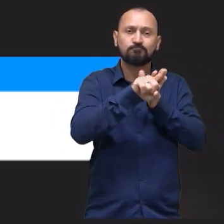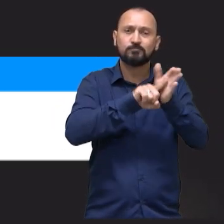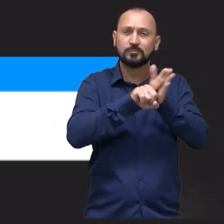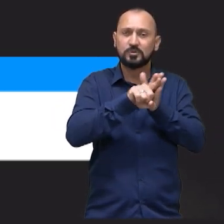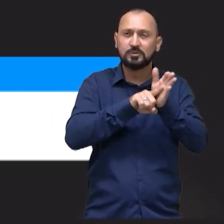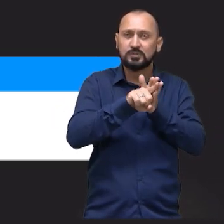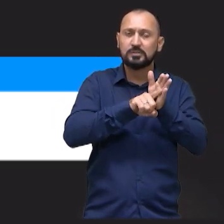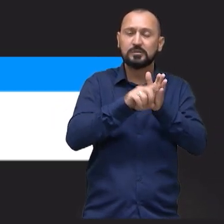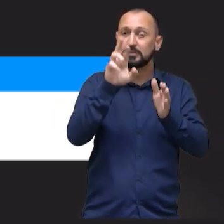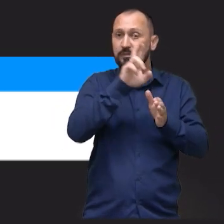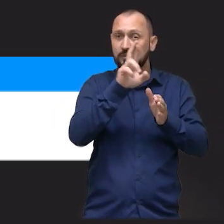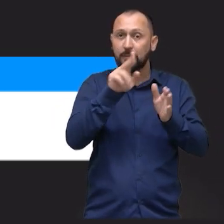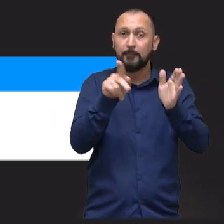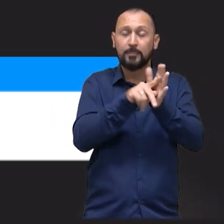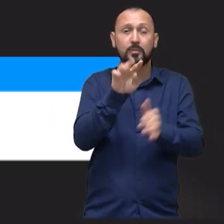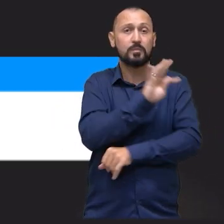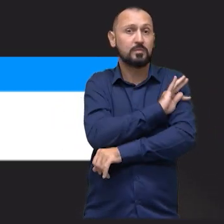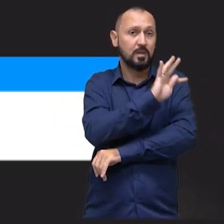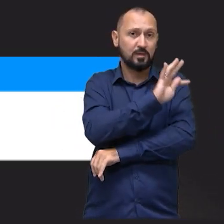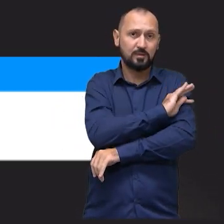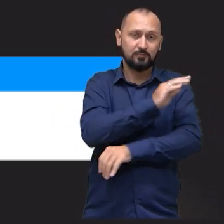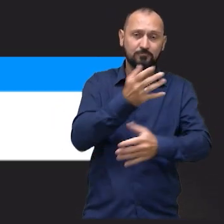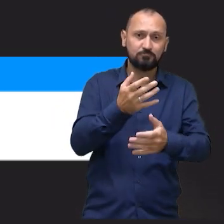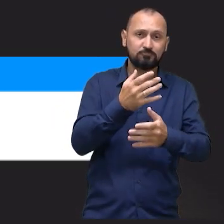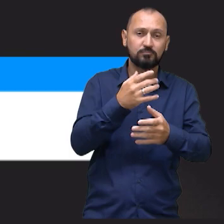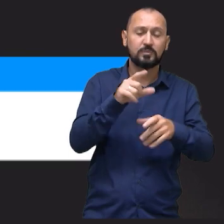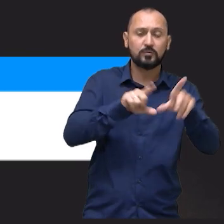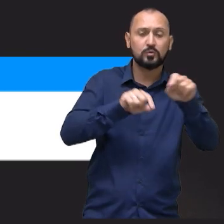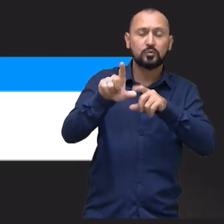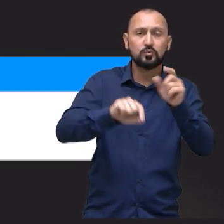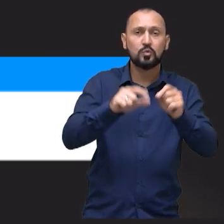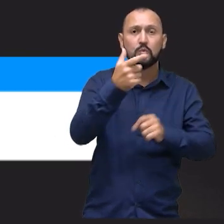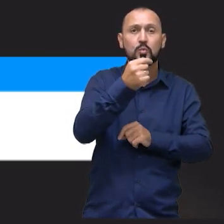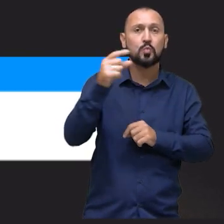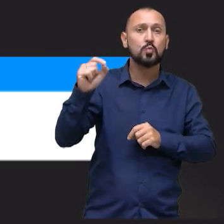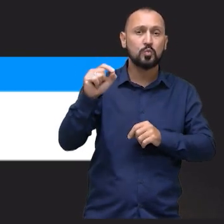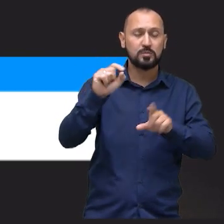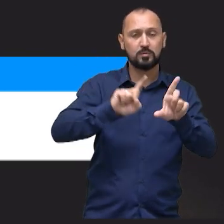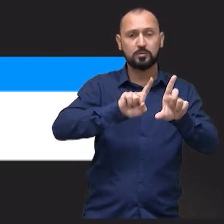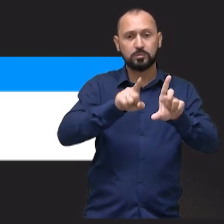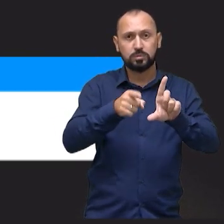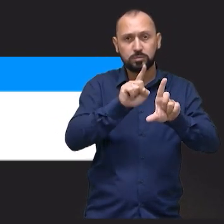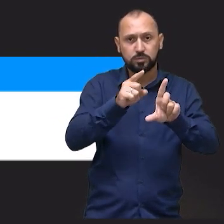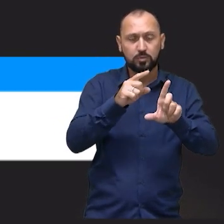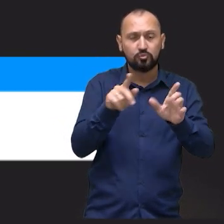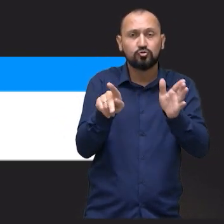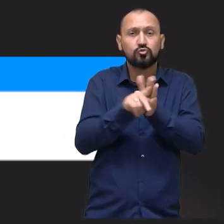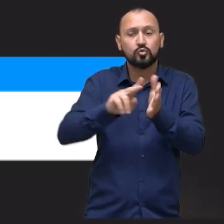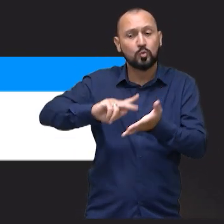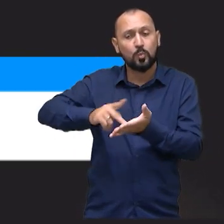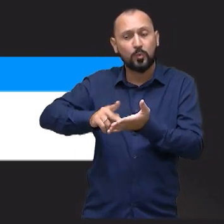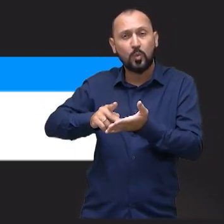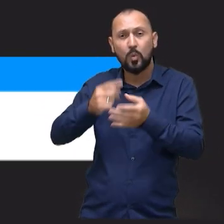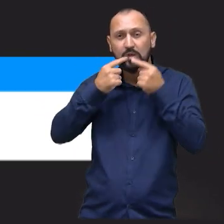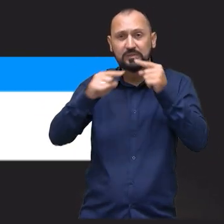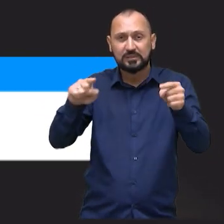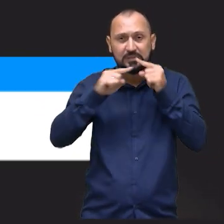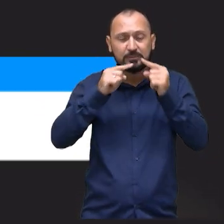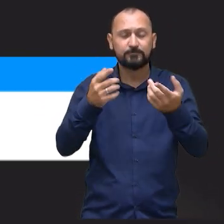de realização de perícia nos 200 medidores sorteados dentre as reclamações propostas no